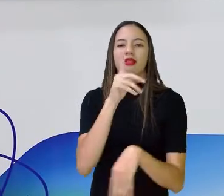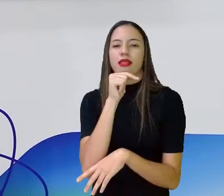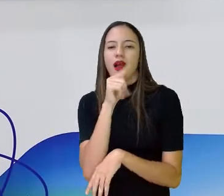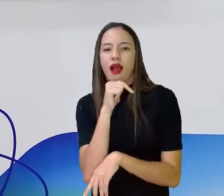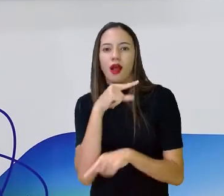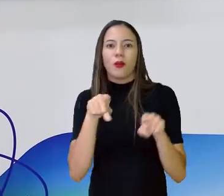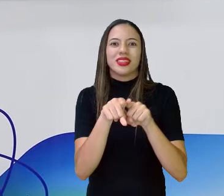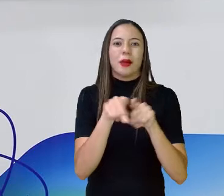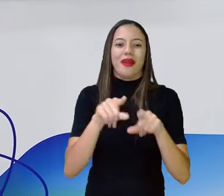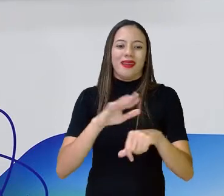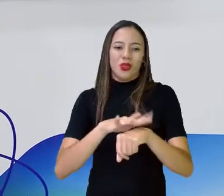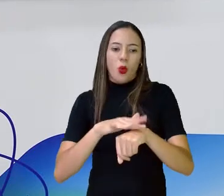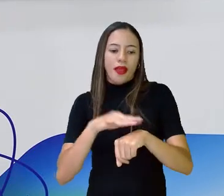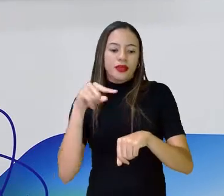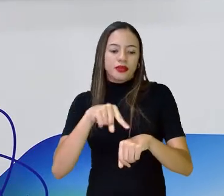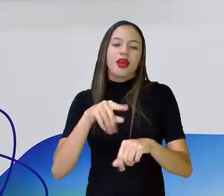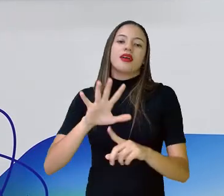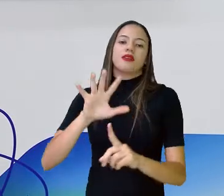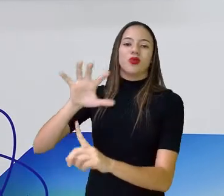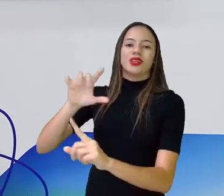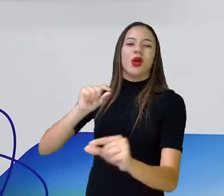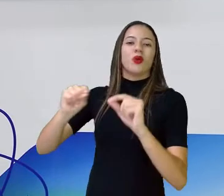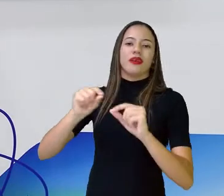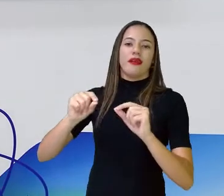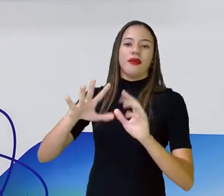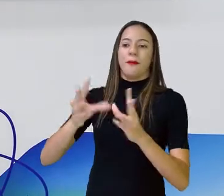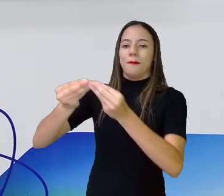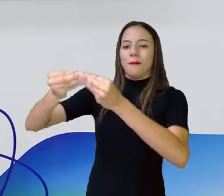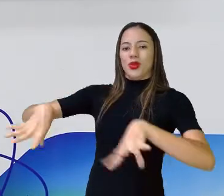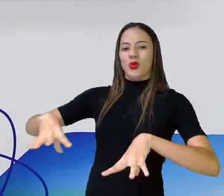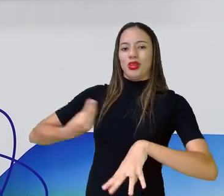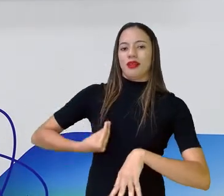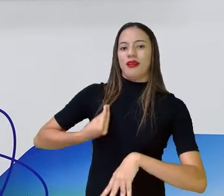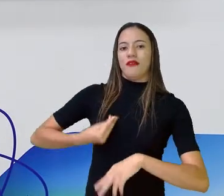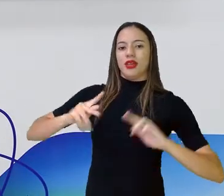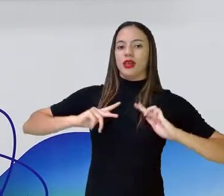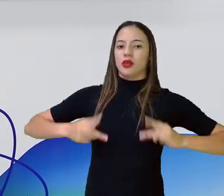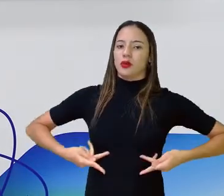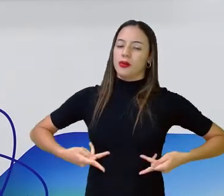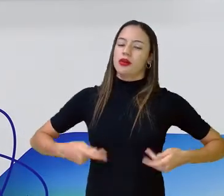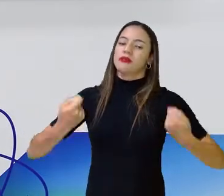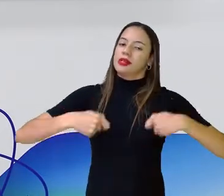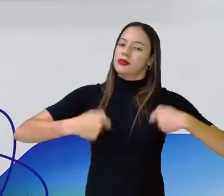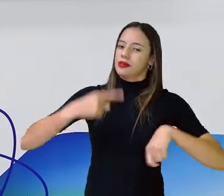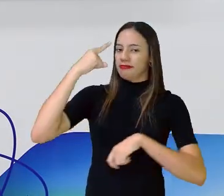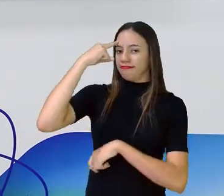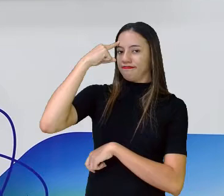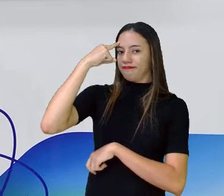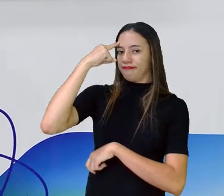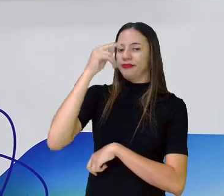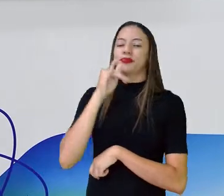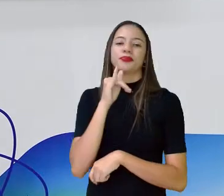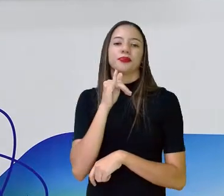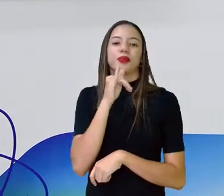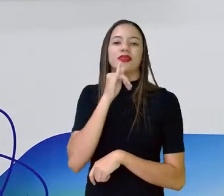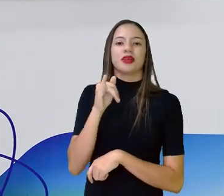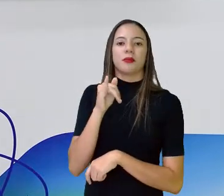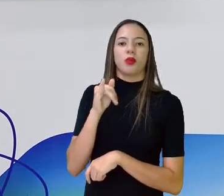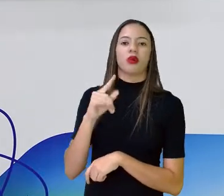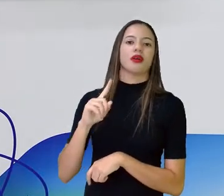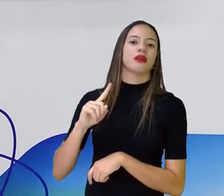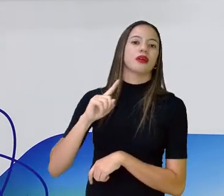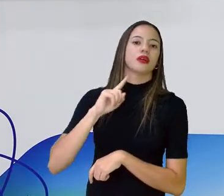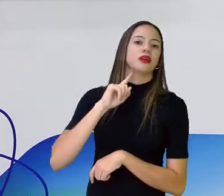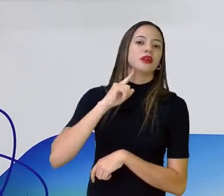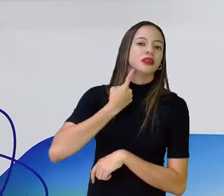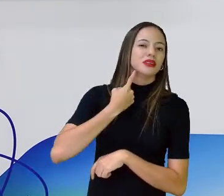para a vida humana prejuízos e que a gente precisa realmente pensar no descarte